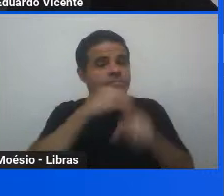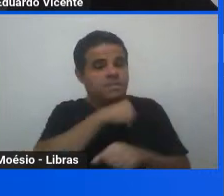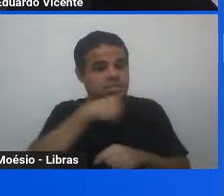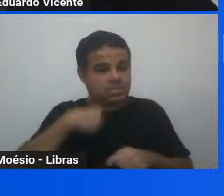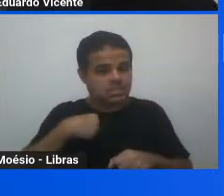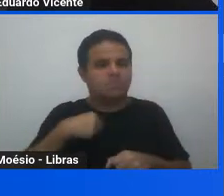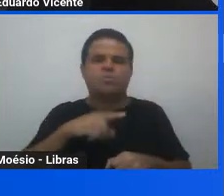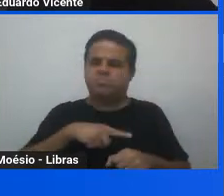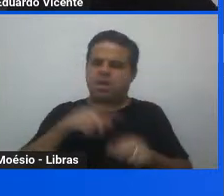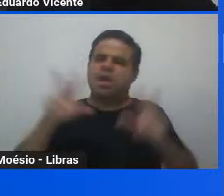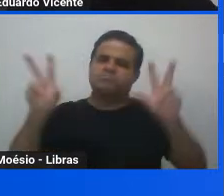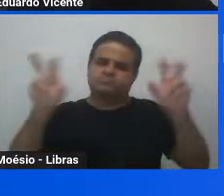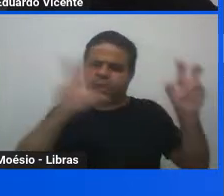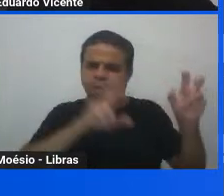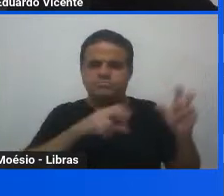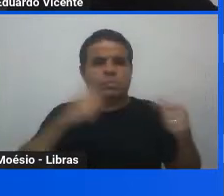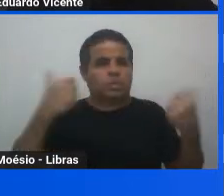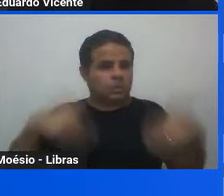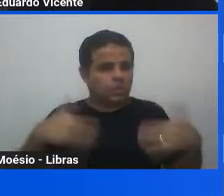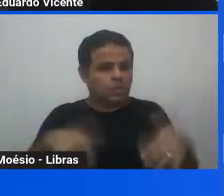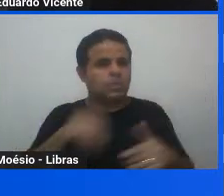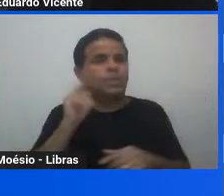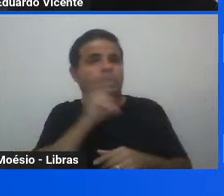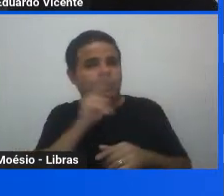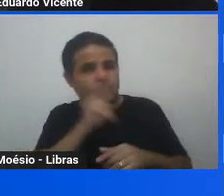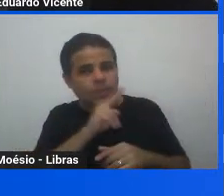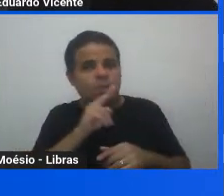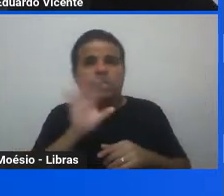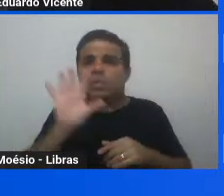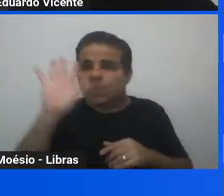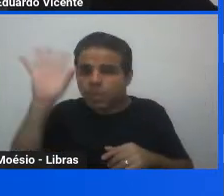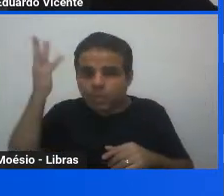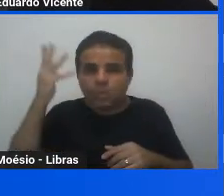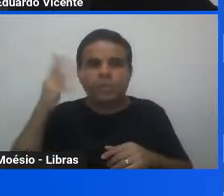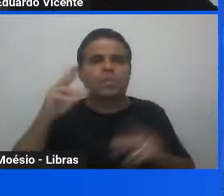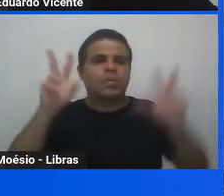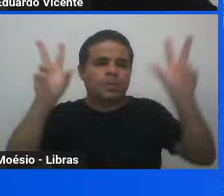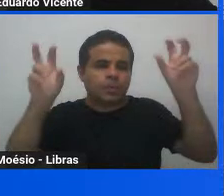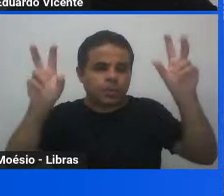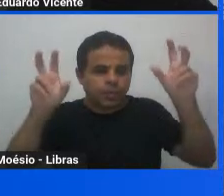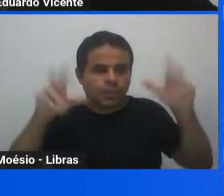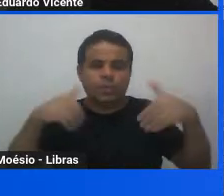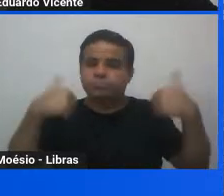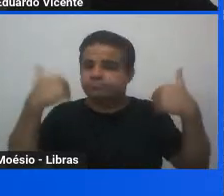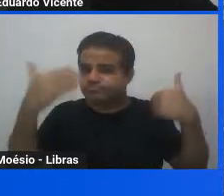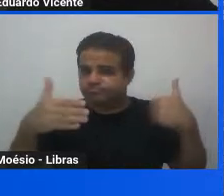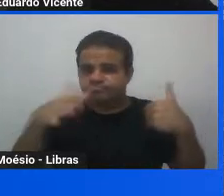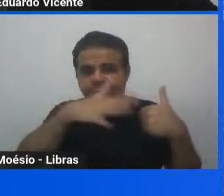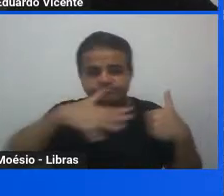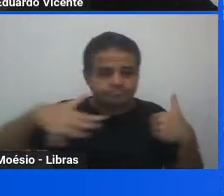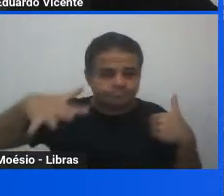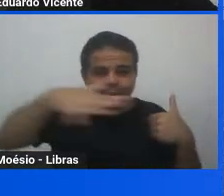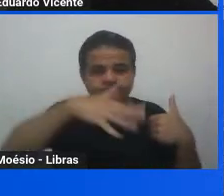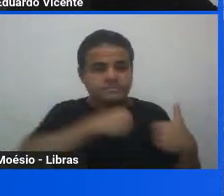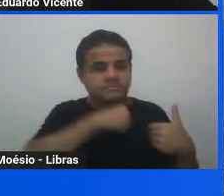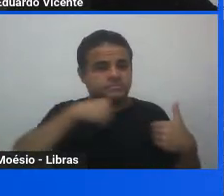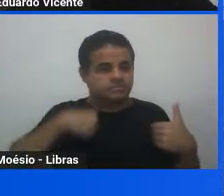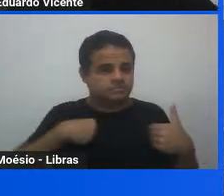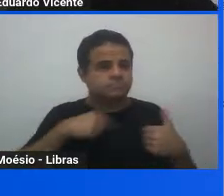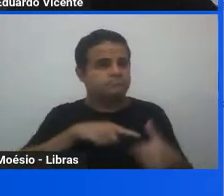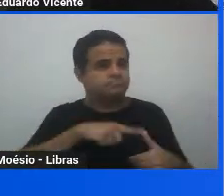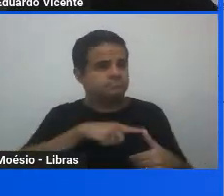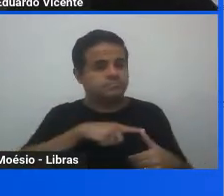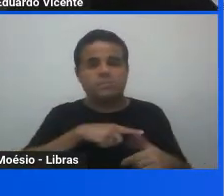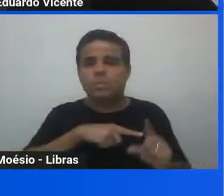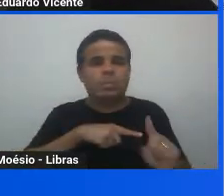tenho situações de emergência que é trauma, e também tenho situações de emergência da parte clínica. O que